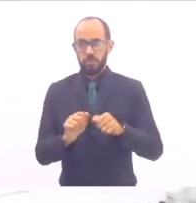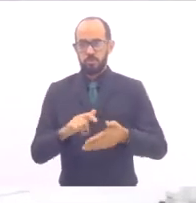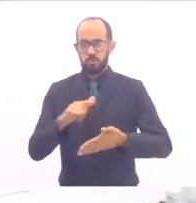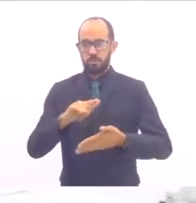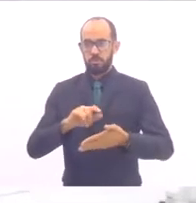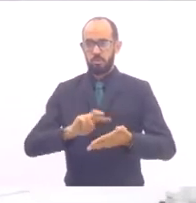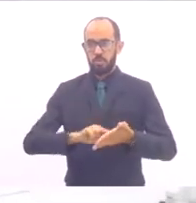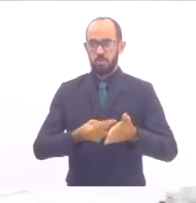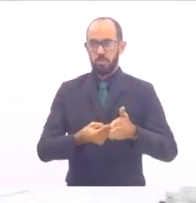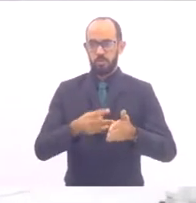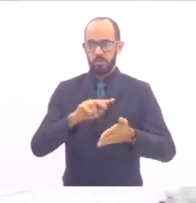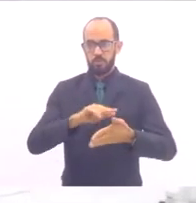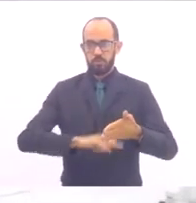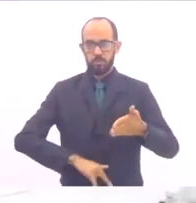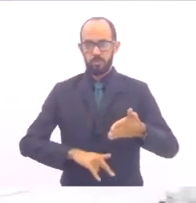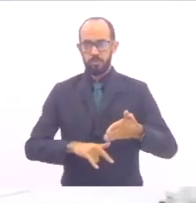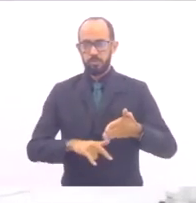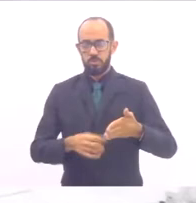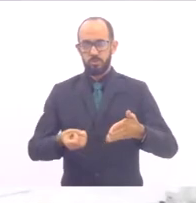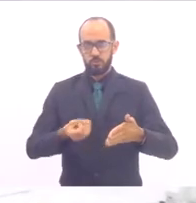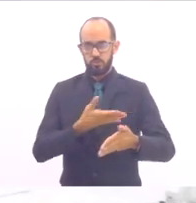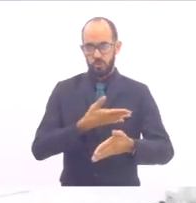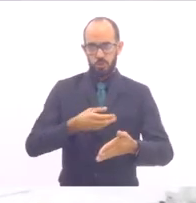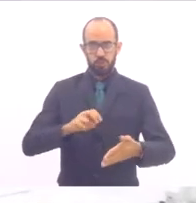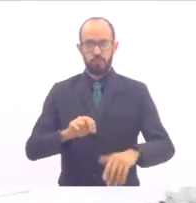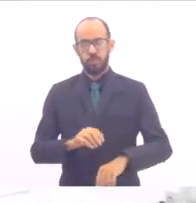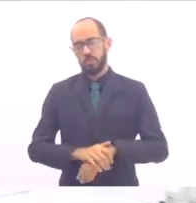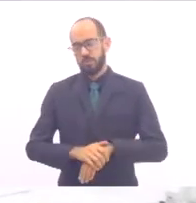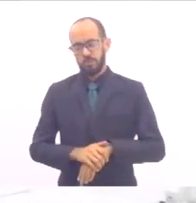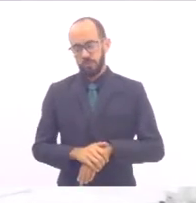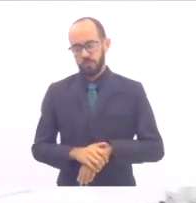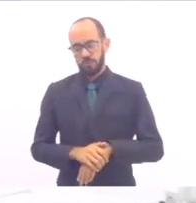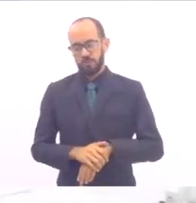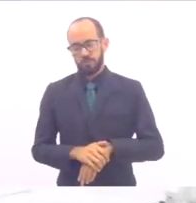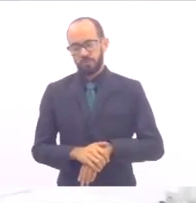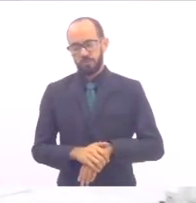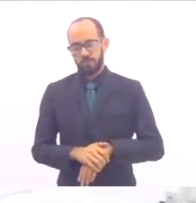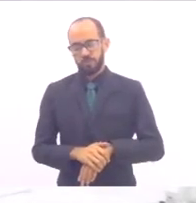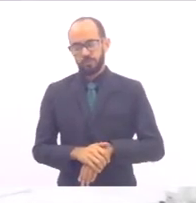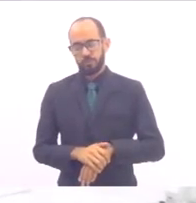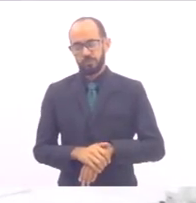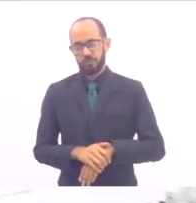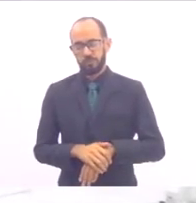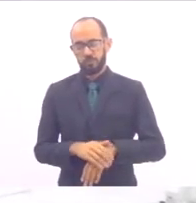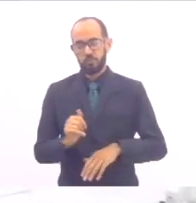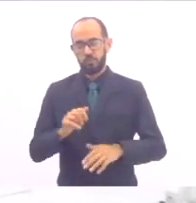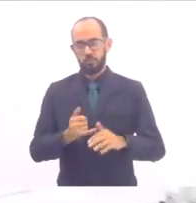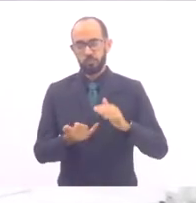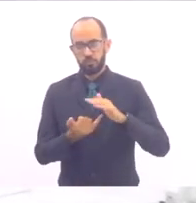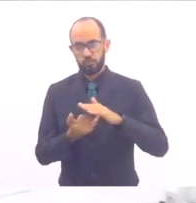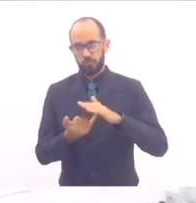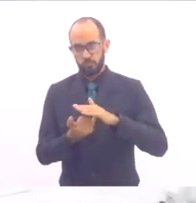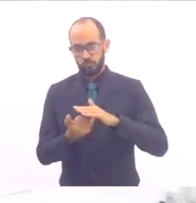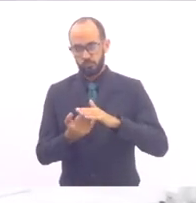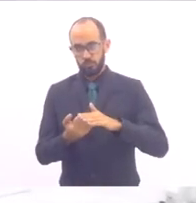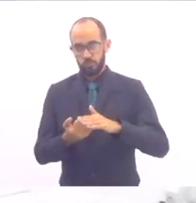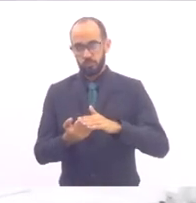renovação, pode ser ou uma licença nova ou uma renovação, o órgão ambiental, em vista de que,